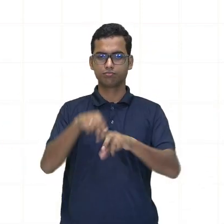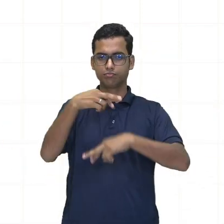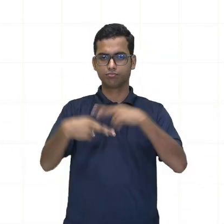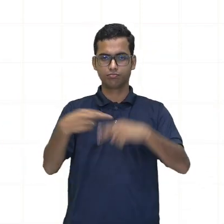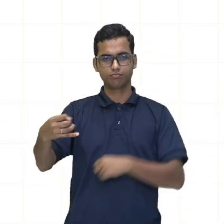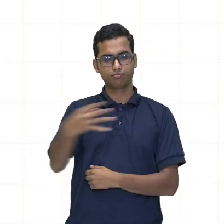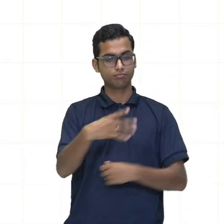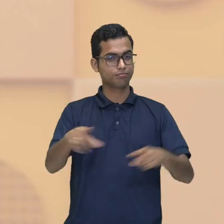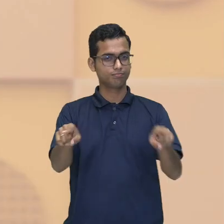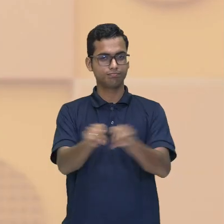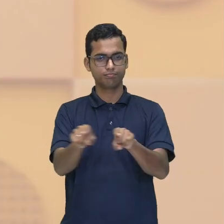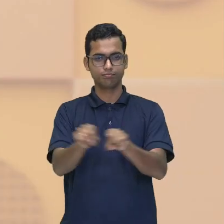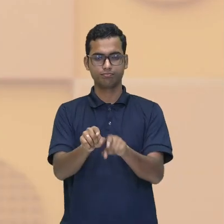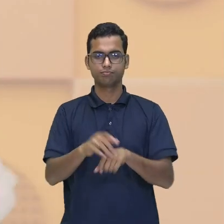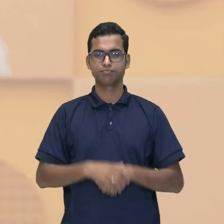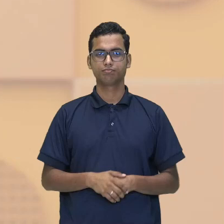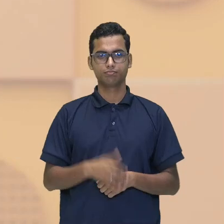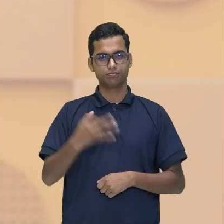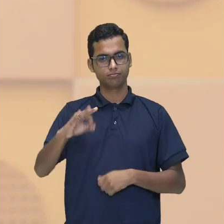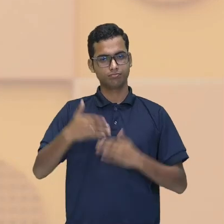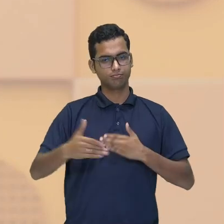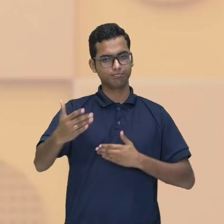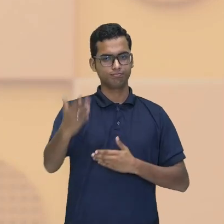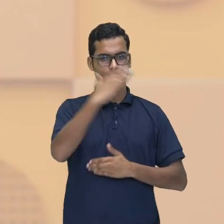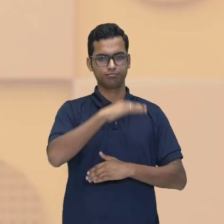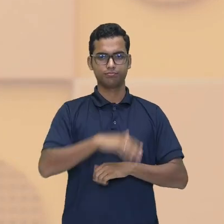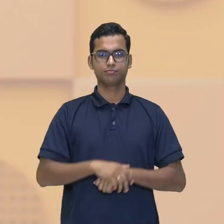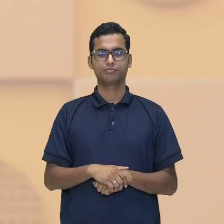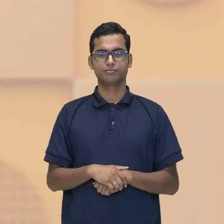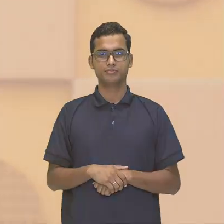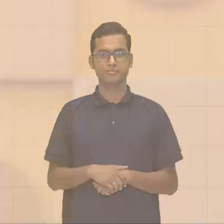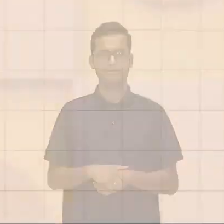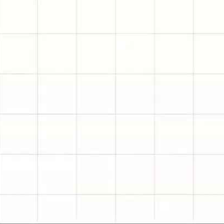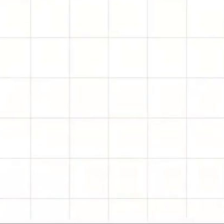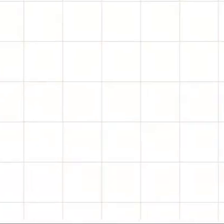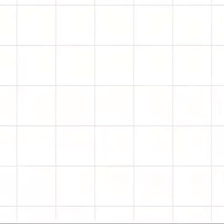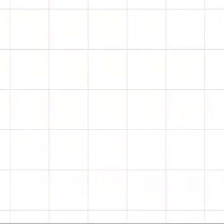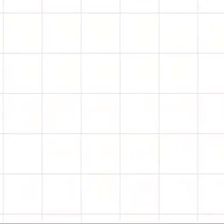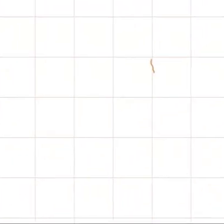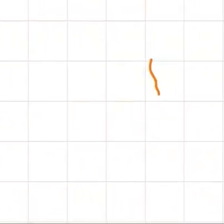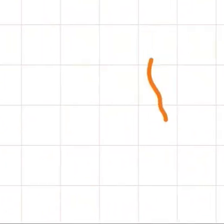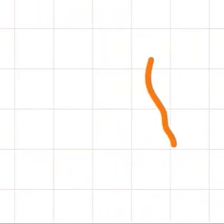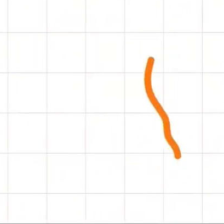humanismo e renascimento. Vamos à nossa aula?